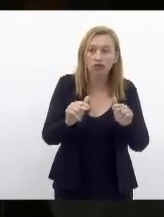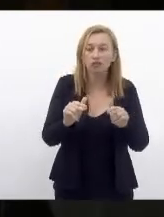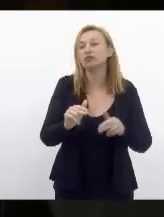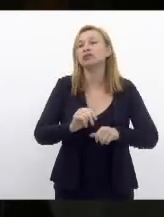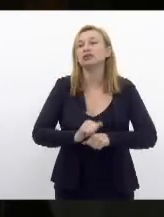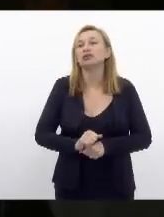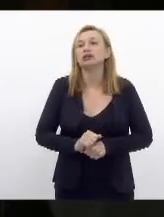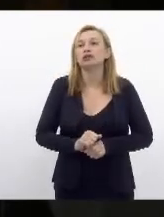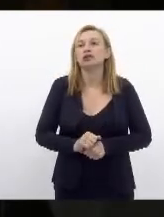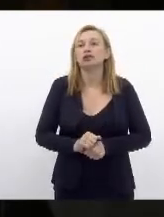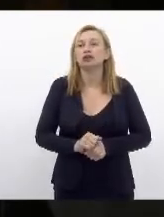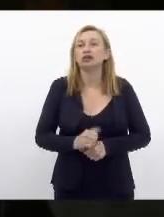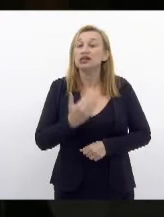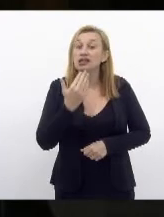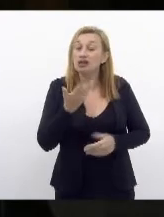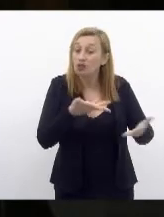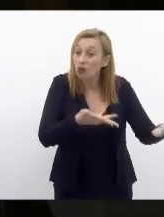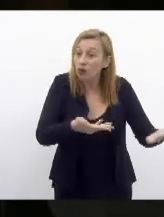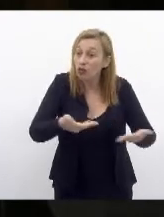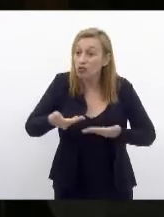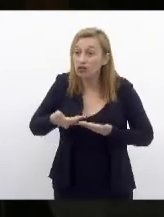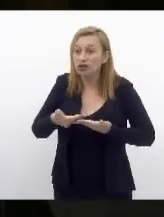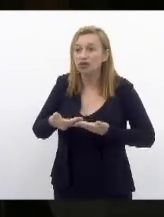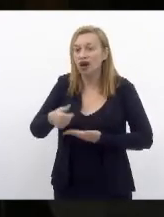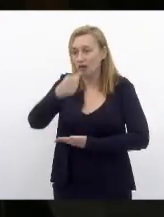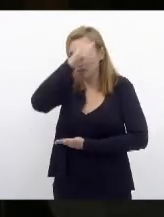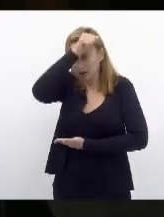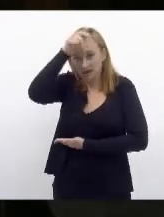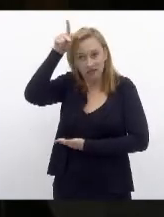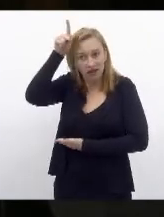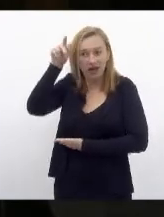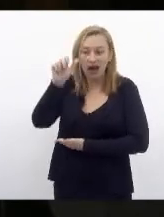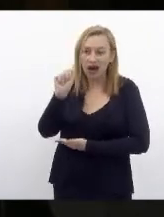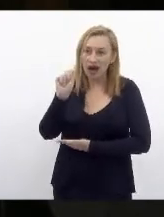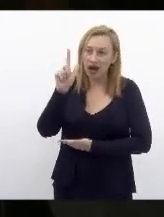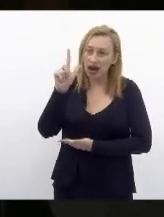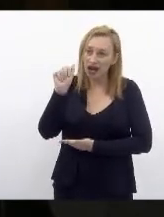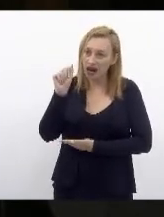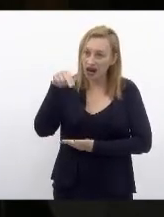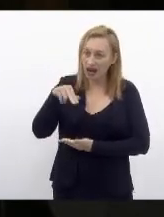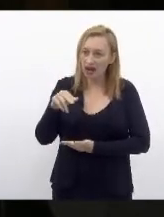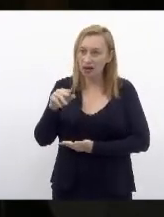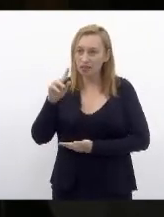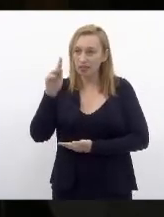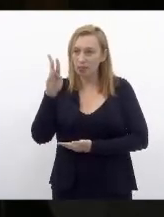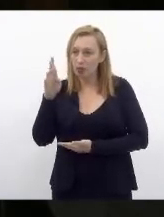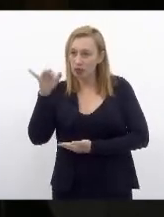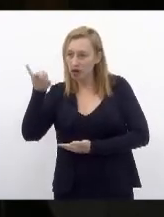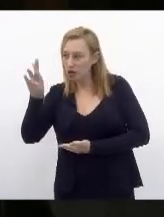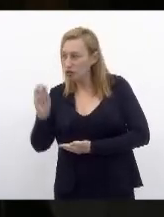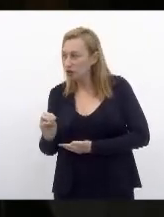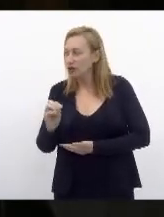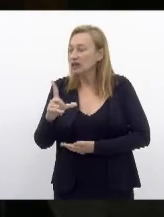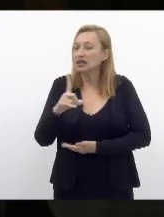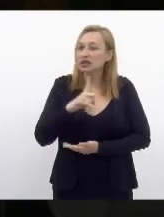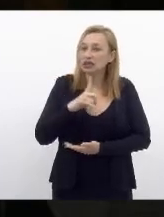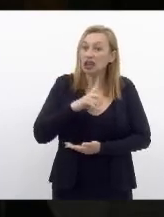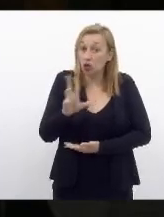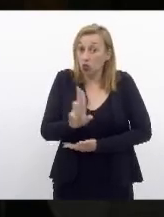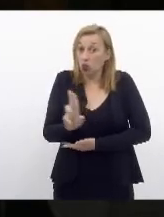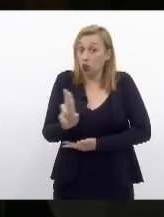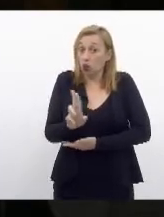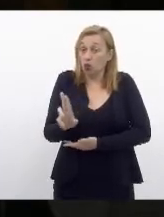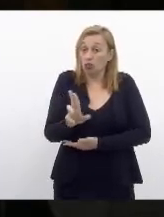estendo esse convite ao prefeito Alan Bombeiro, que tem um nome